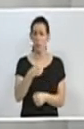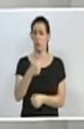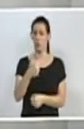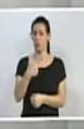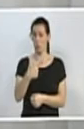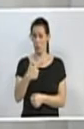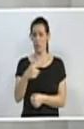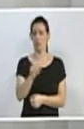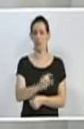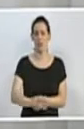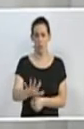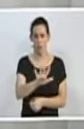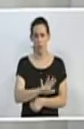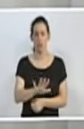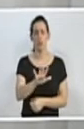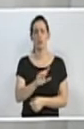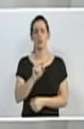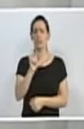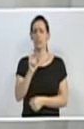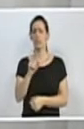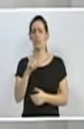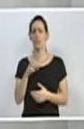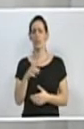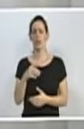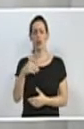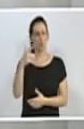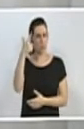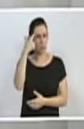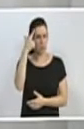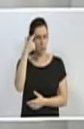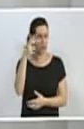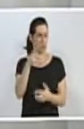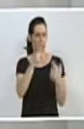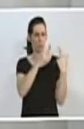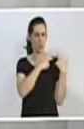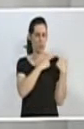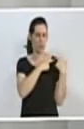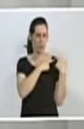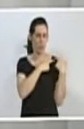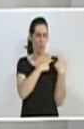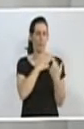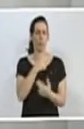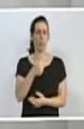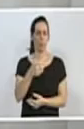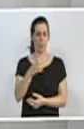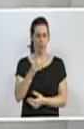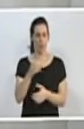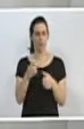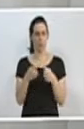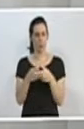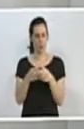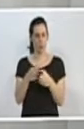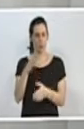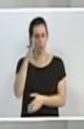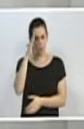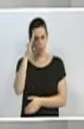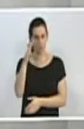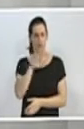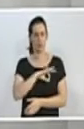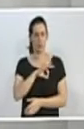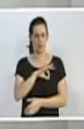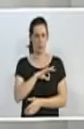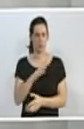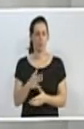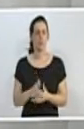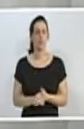comandada pelo nosso 10º Batalhão da Polícia Militar. E dentro deste contexto, senhores vereadores,